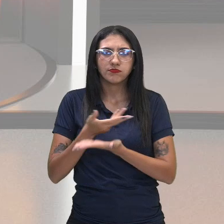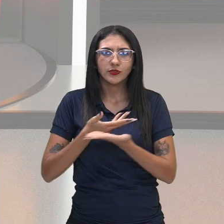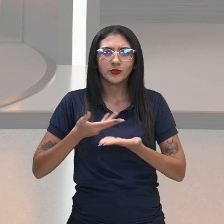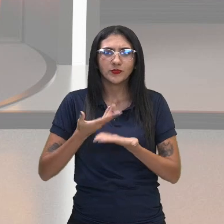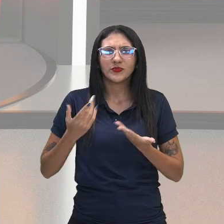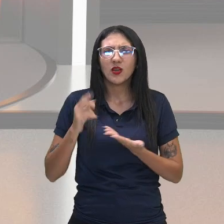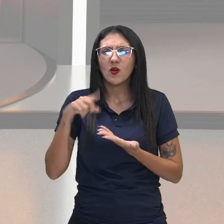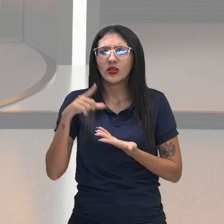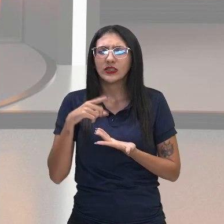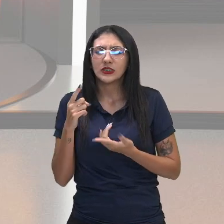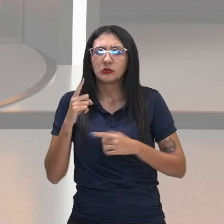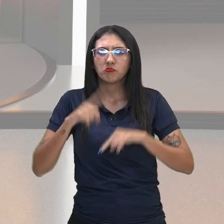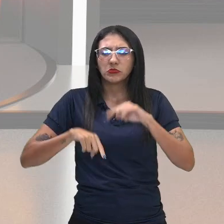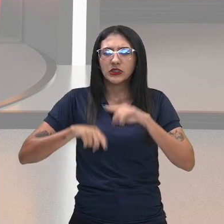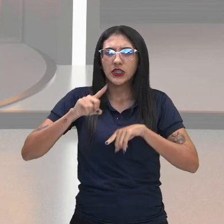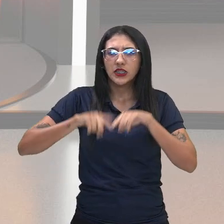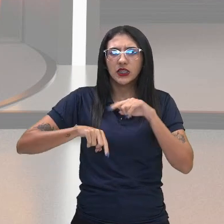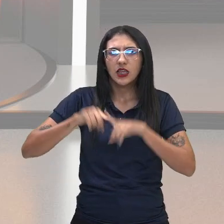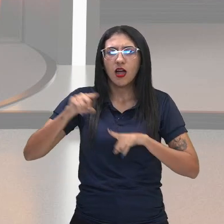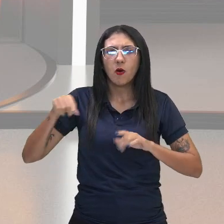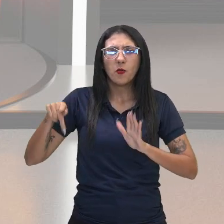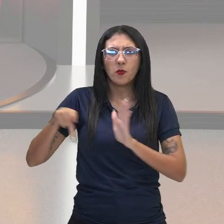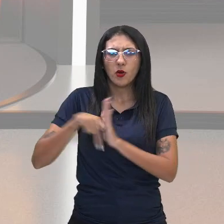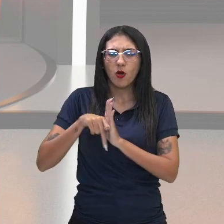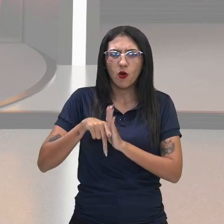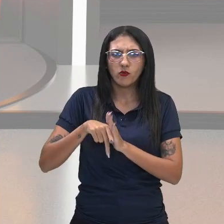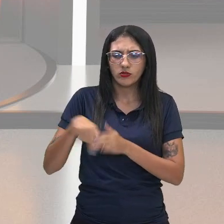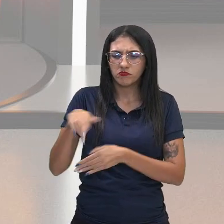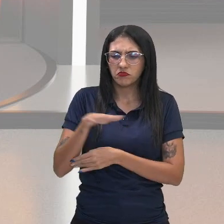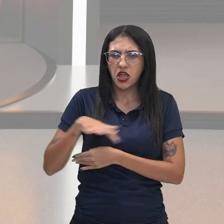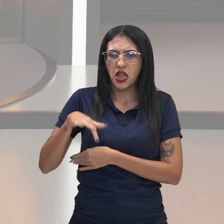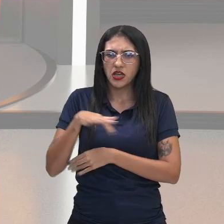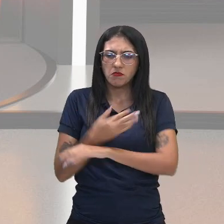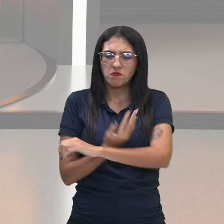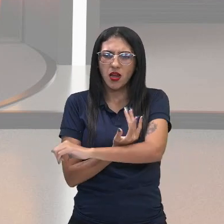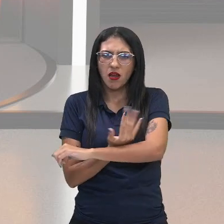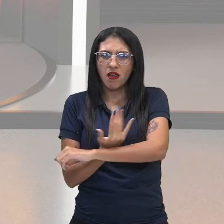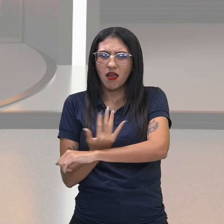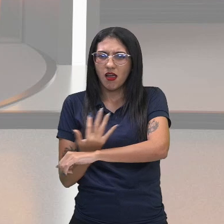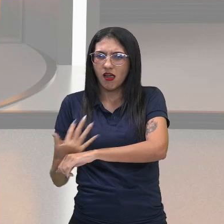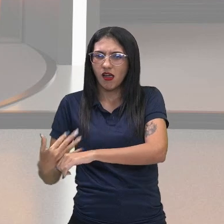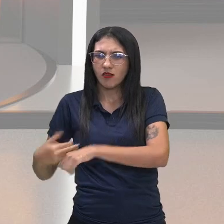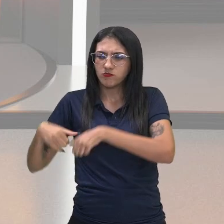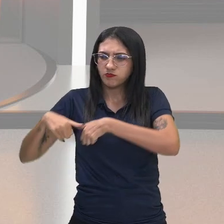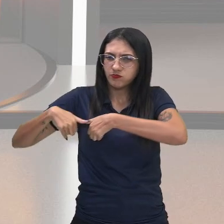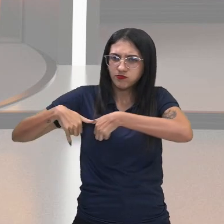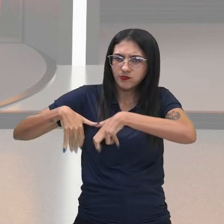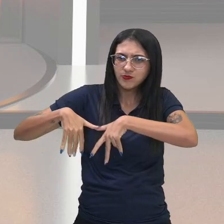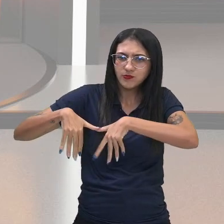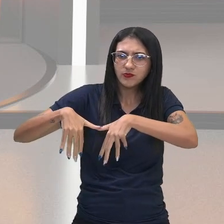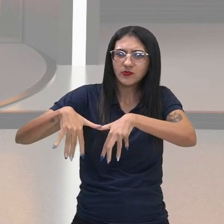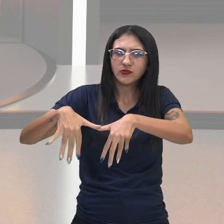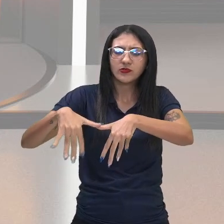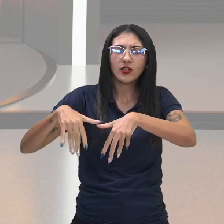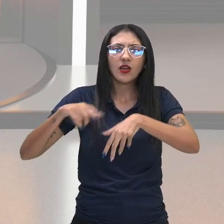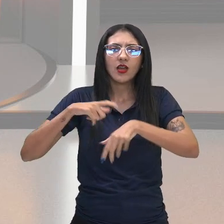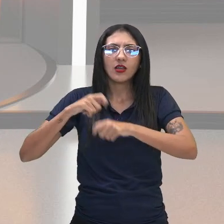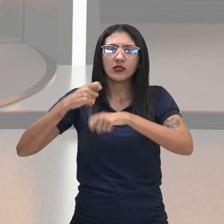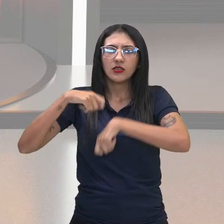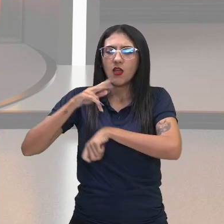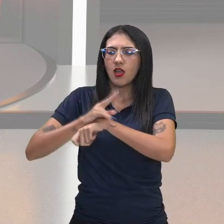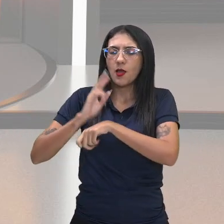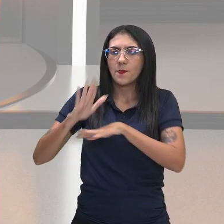arado que revolve de um modo mais profundo a terra, trazendo as camadas mais abaixo para cima, para deixar a terra